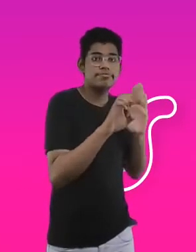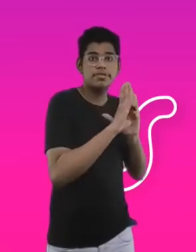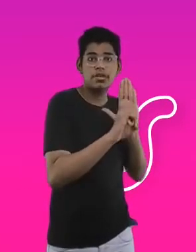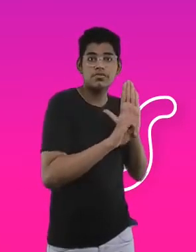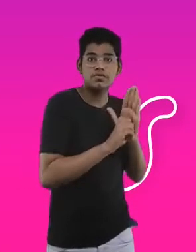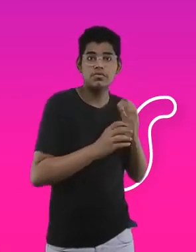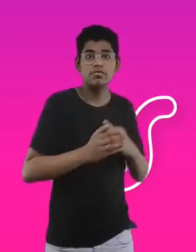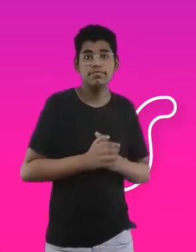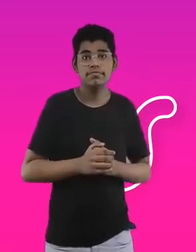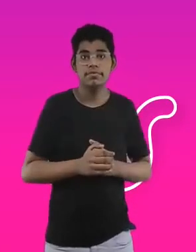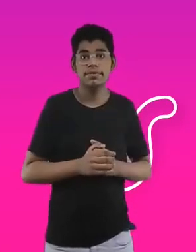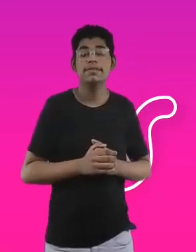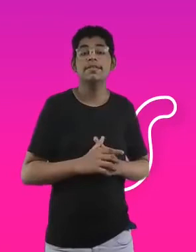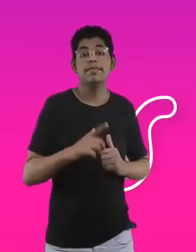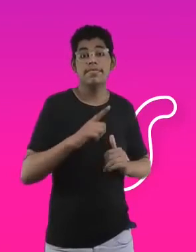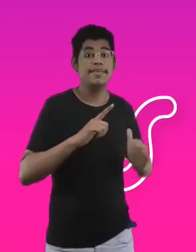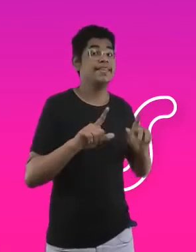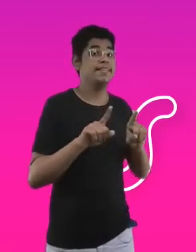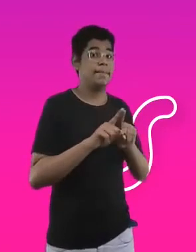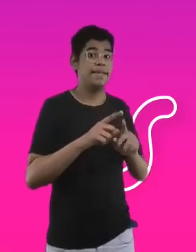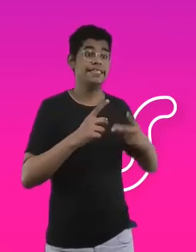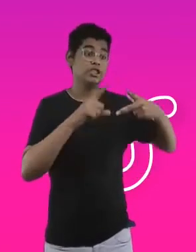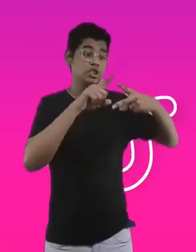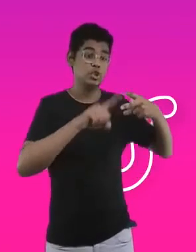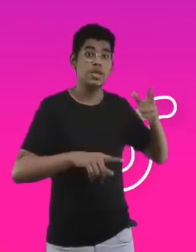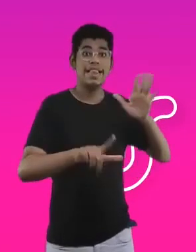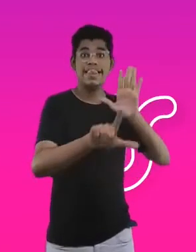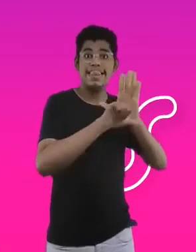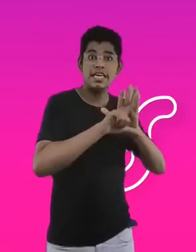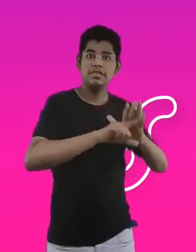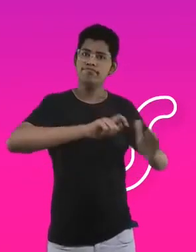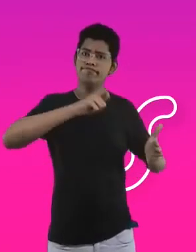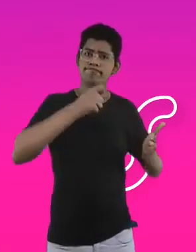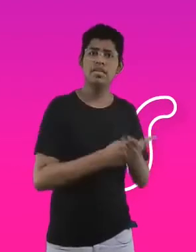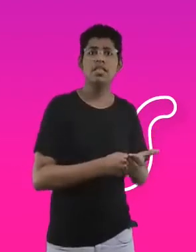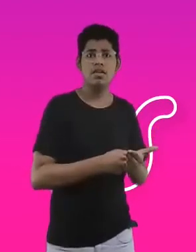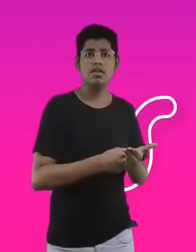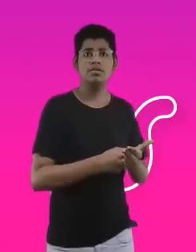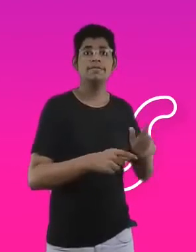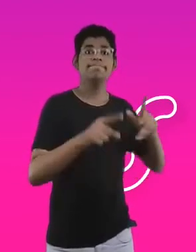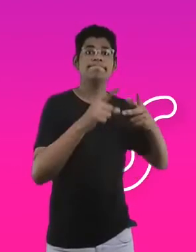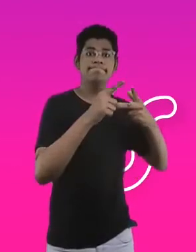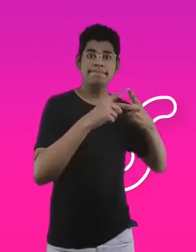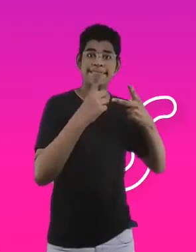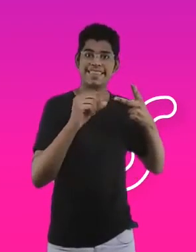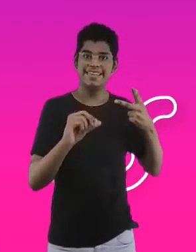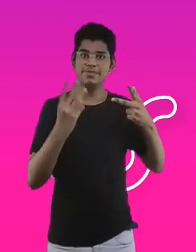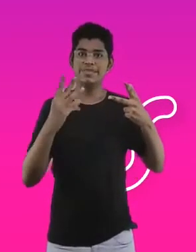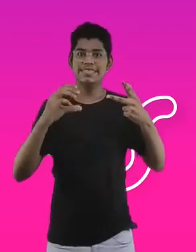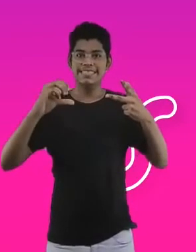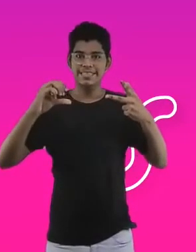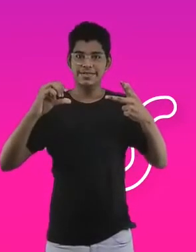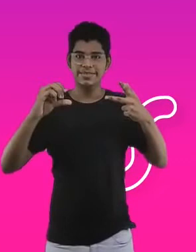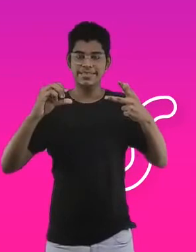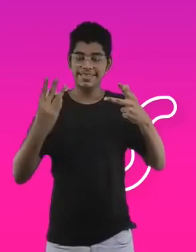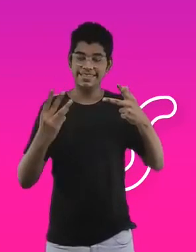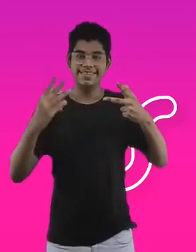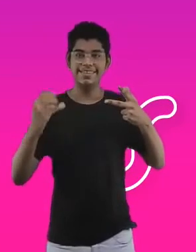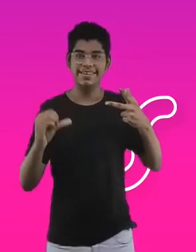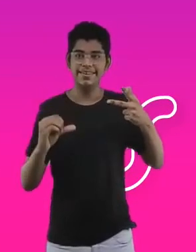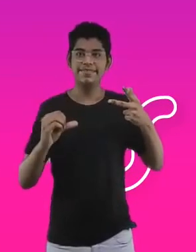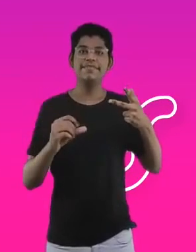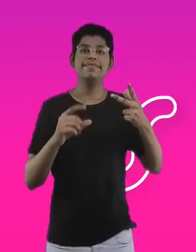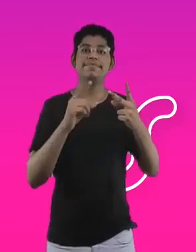leis que são obrigatórias, né? A 10.339 e a